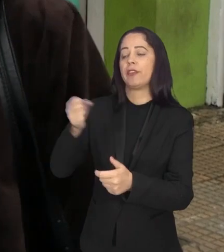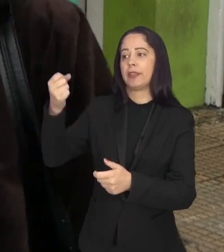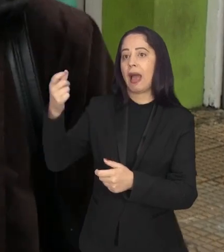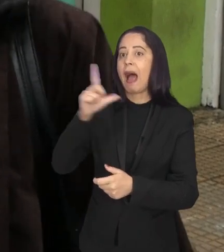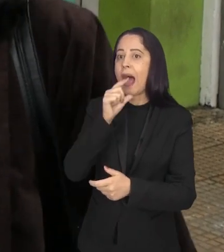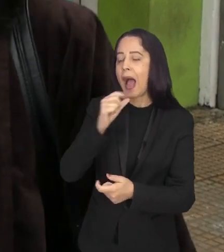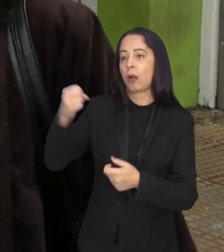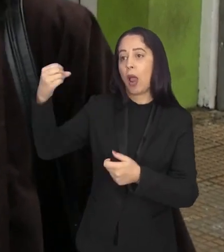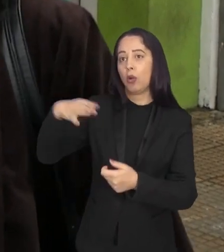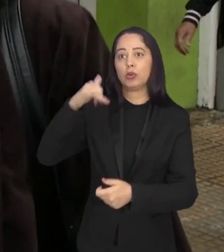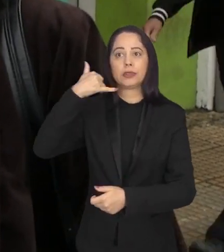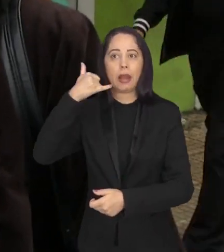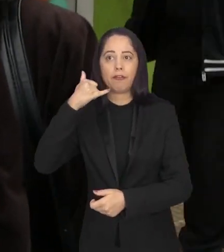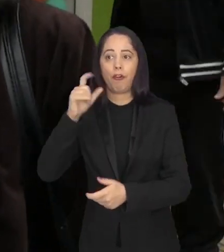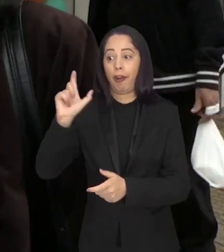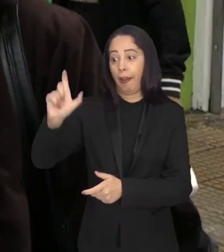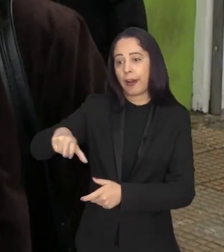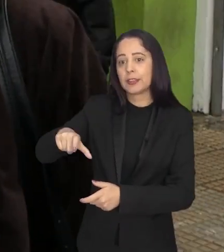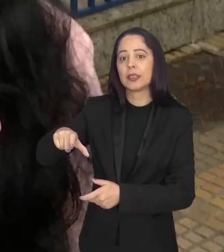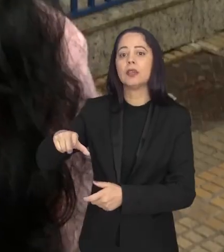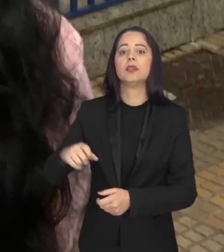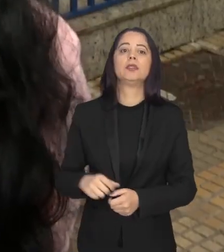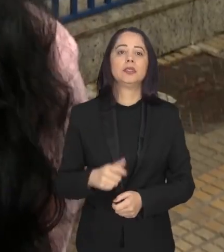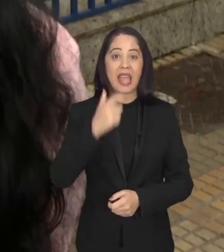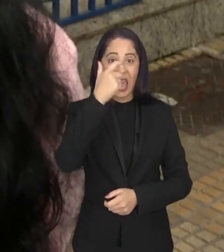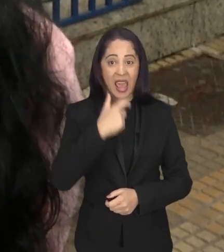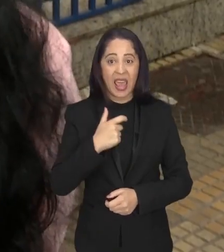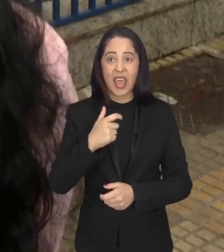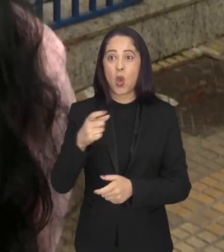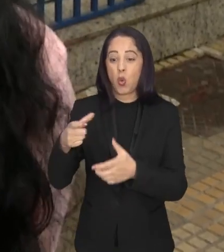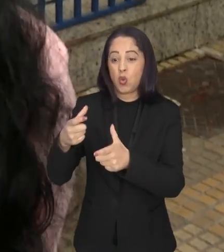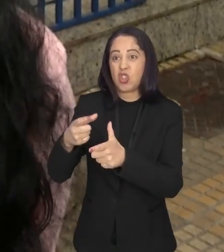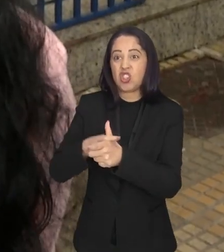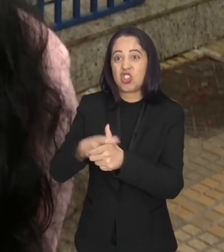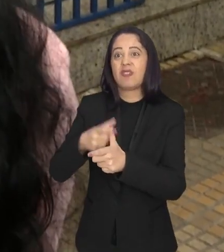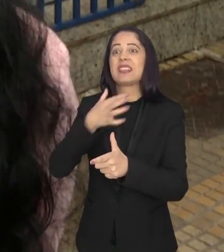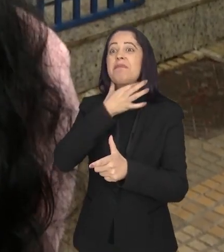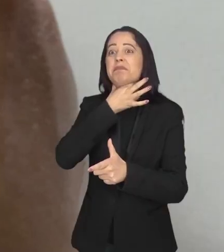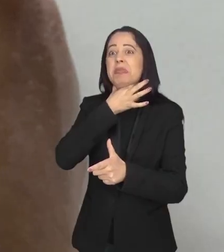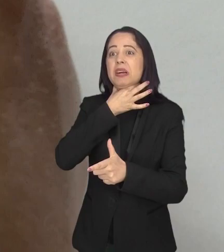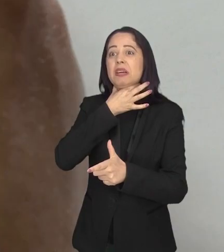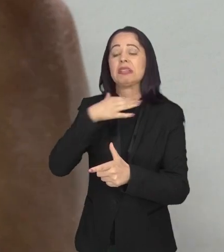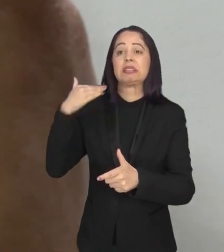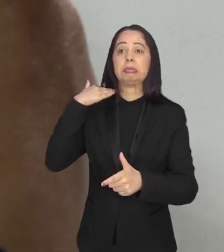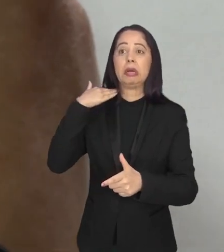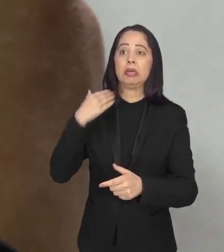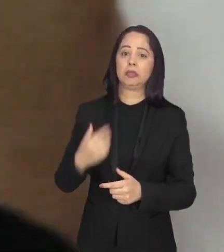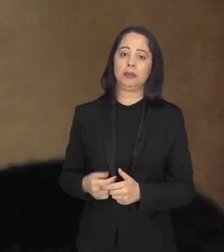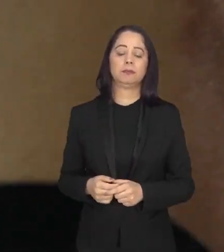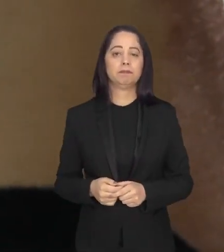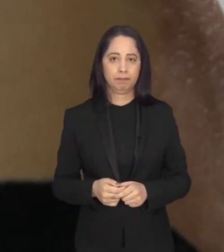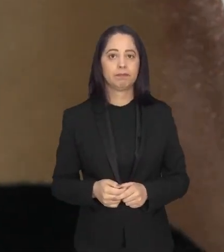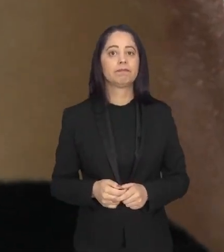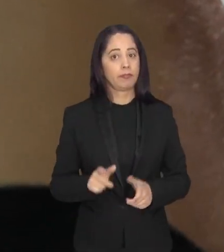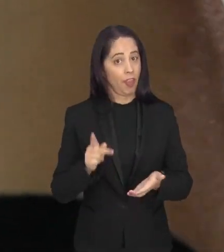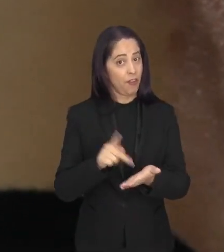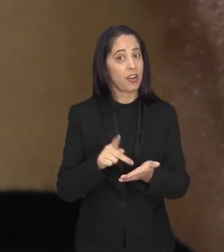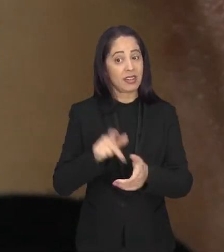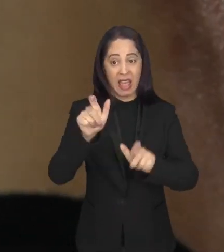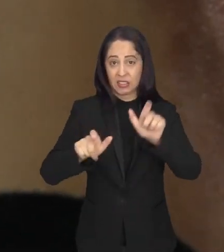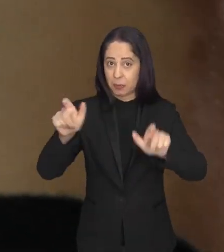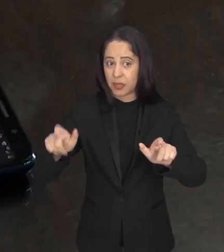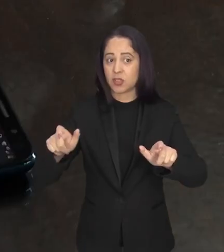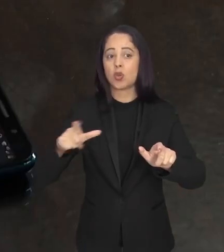Água, luz, telefone, cartão. Eu estou com muita dívida do banco e não consigo acertar. E os brasileiros estão mesmo com as